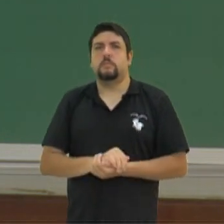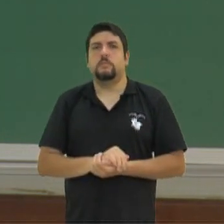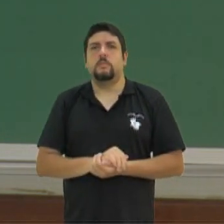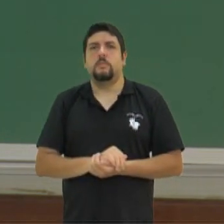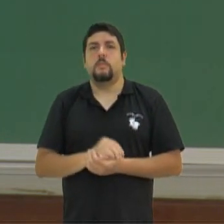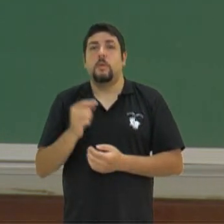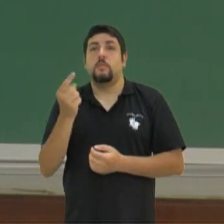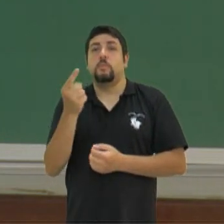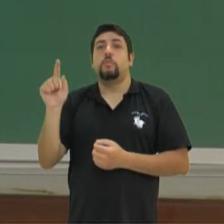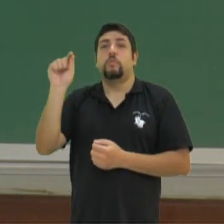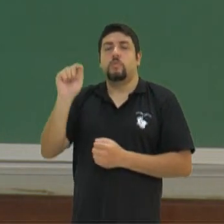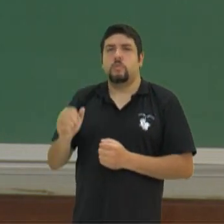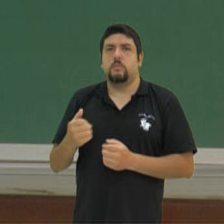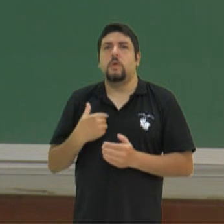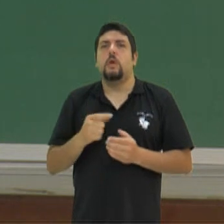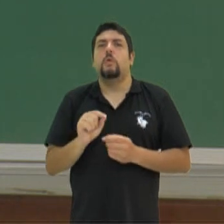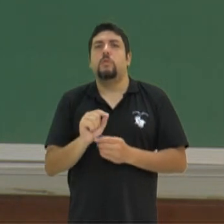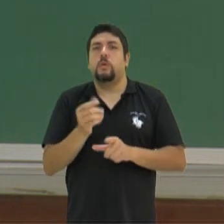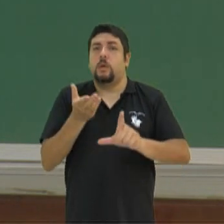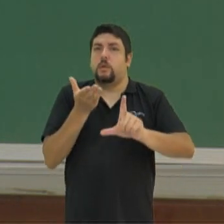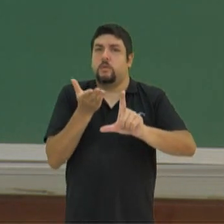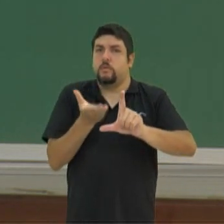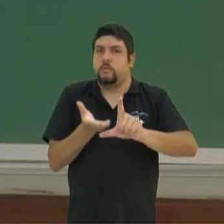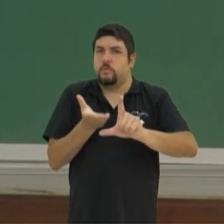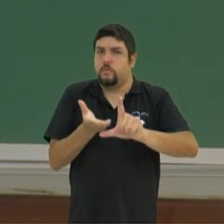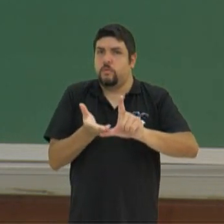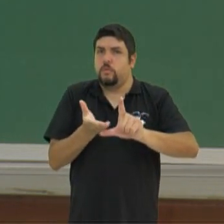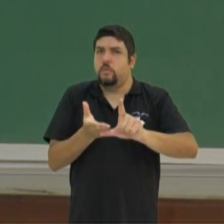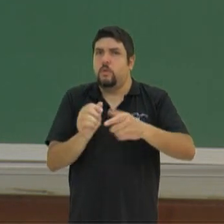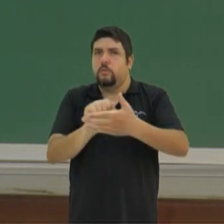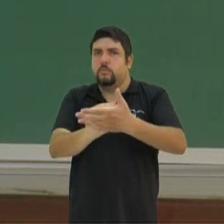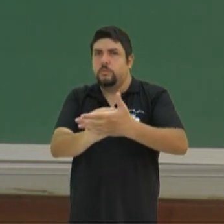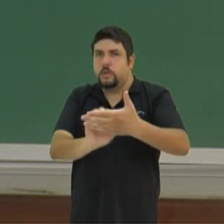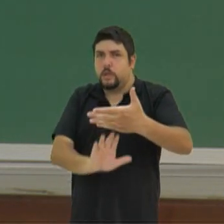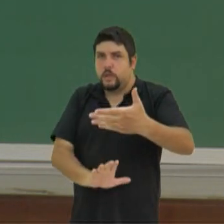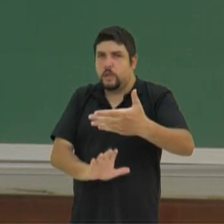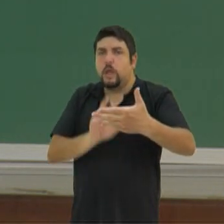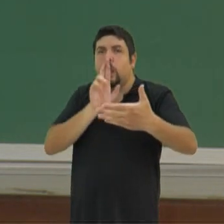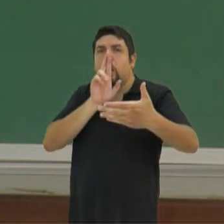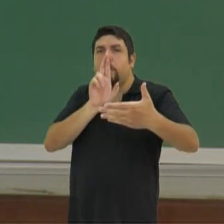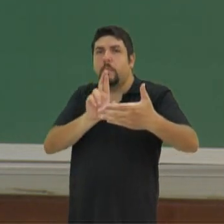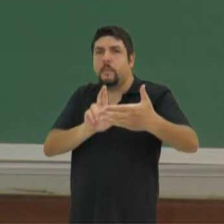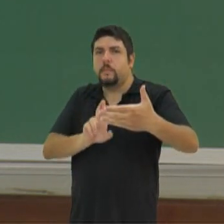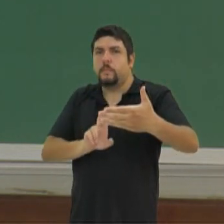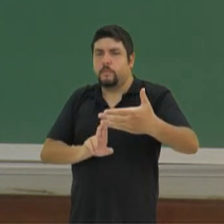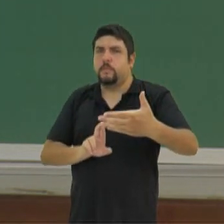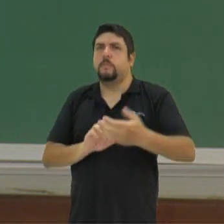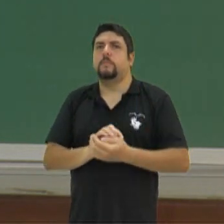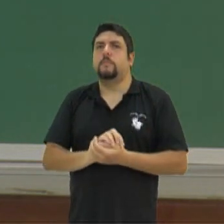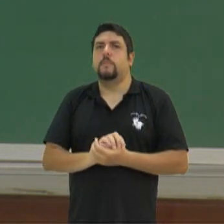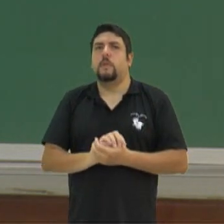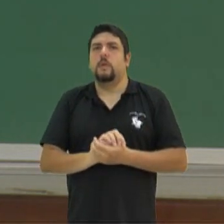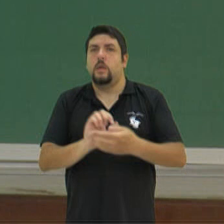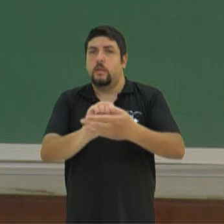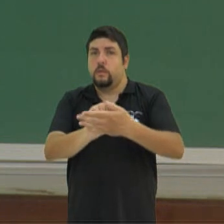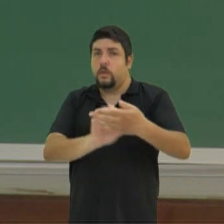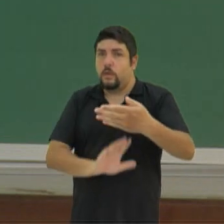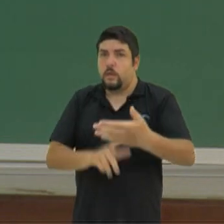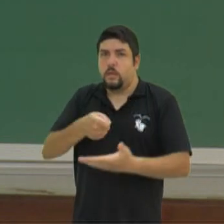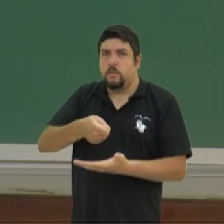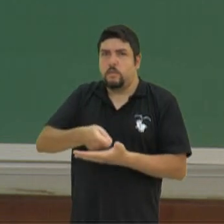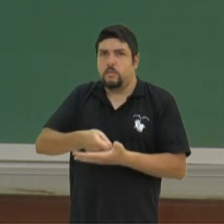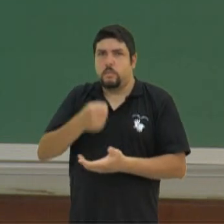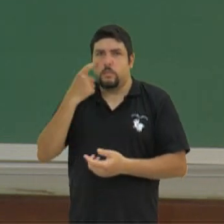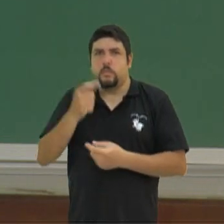responda às atividades no Google Classroom, isso é importantíssimo, né? Então, as atividades obrigatórias lá no Classroom